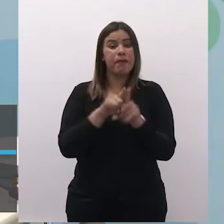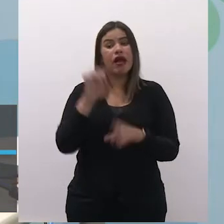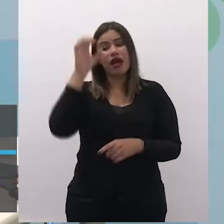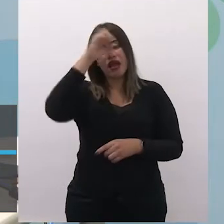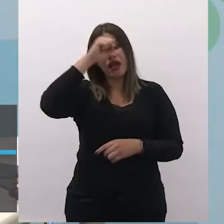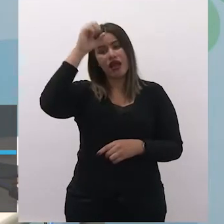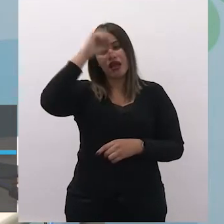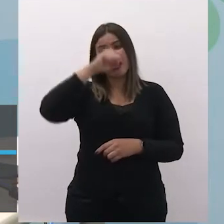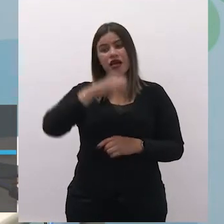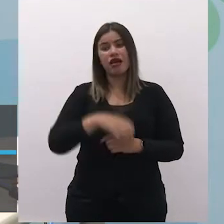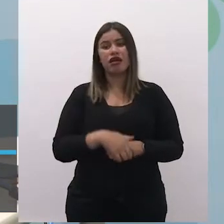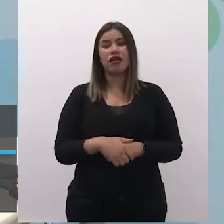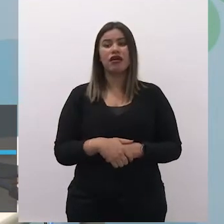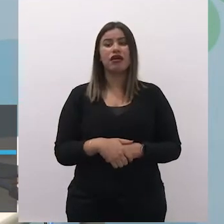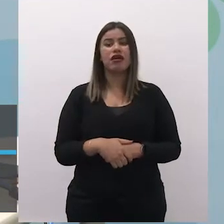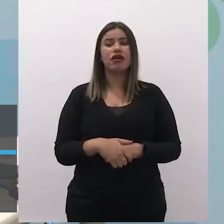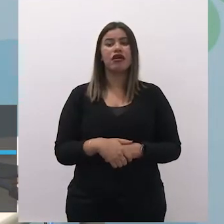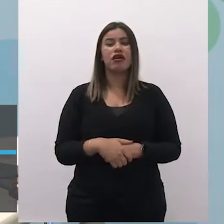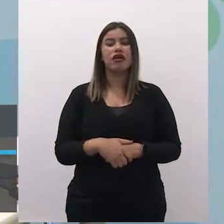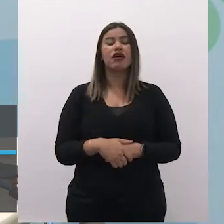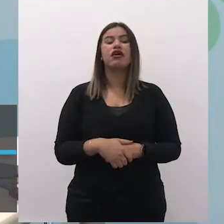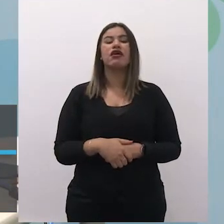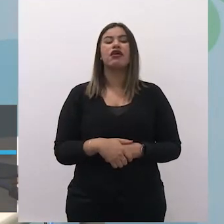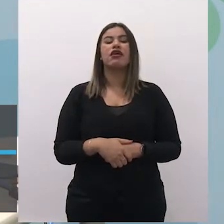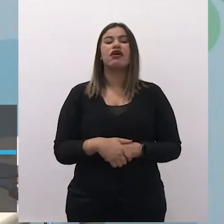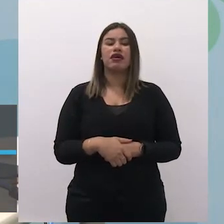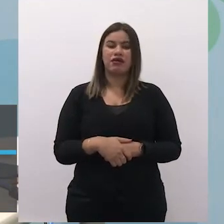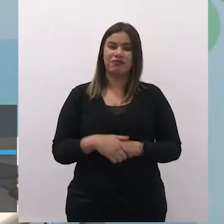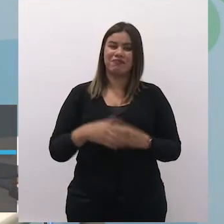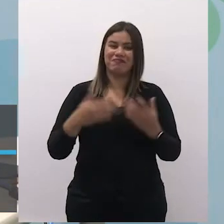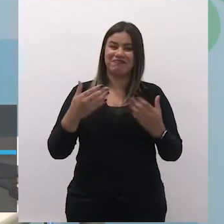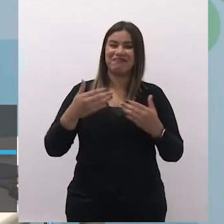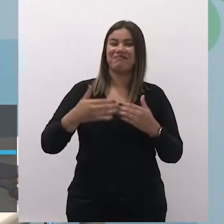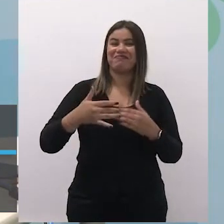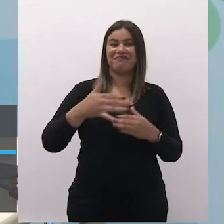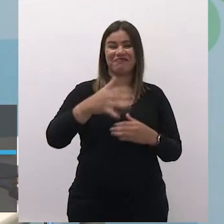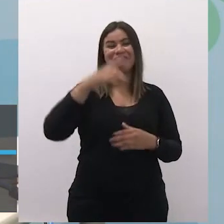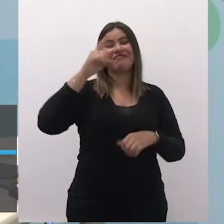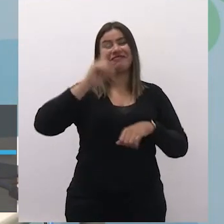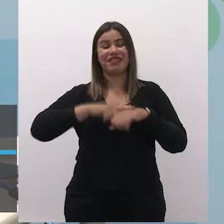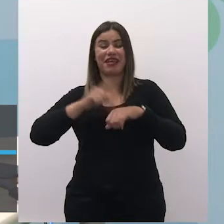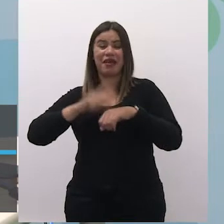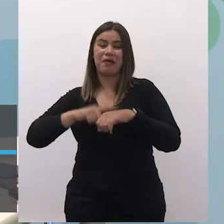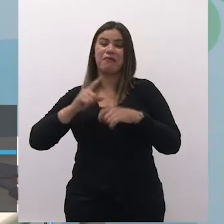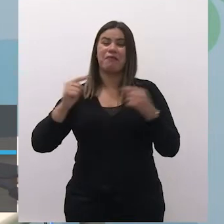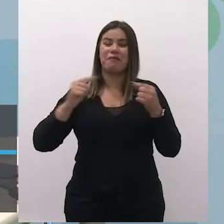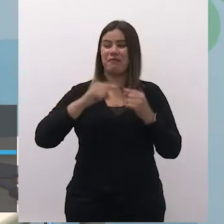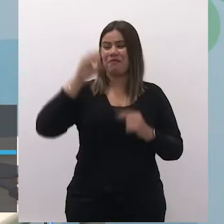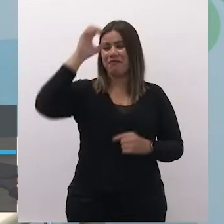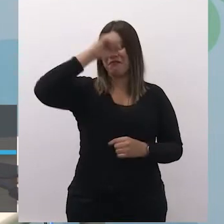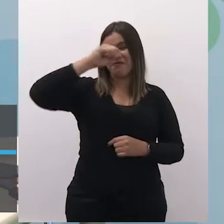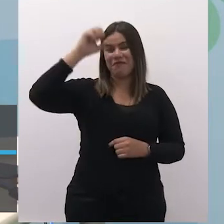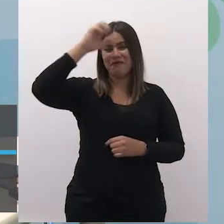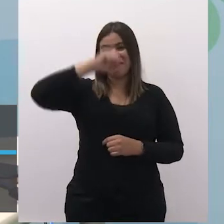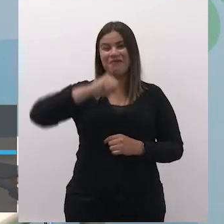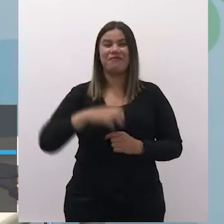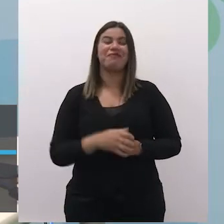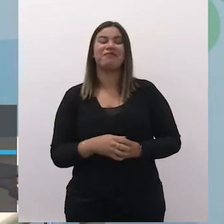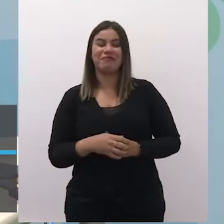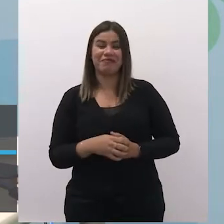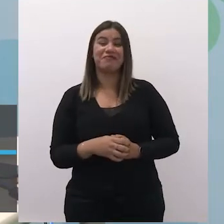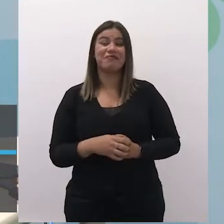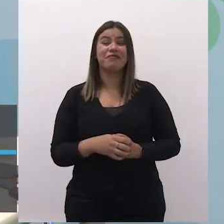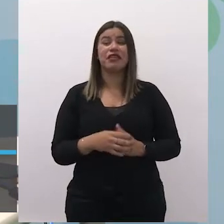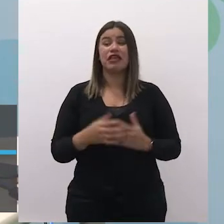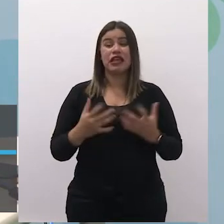passar por esse limite de aprendizado, passar por essa experiência de aprendizado e ainda lidando com